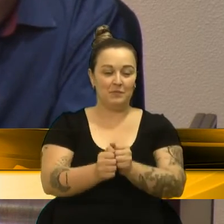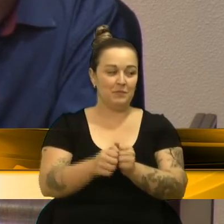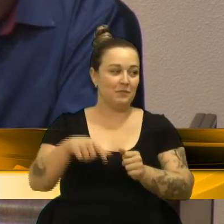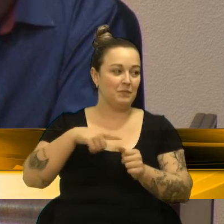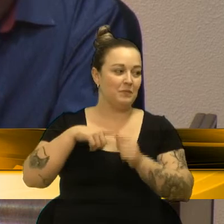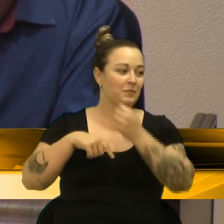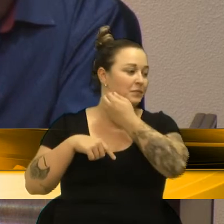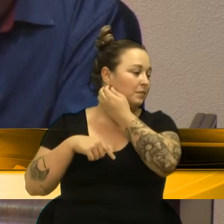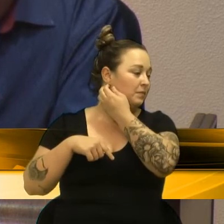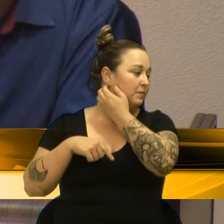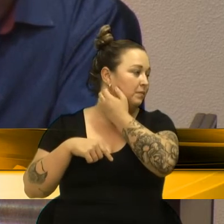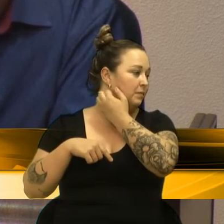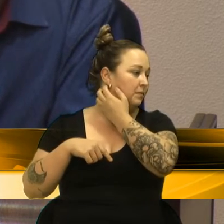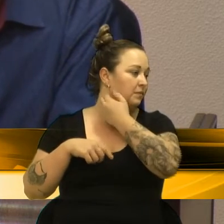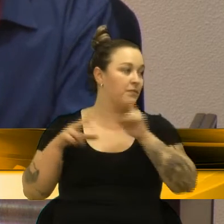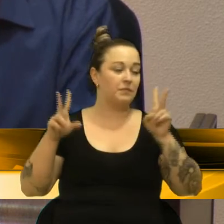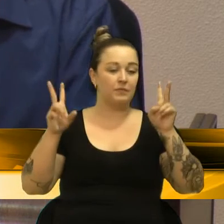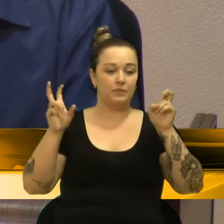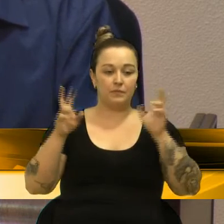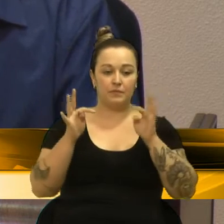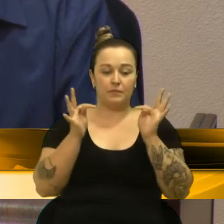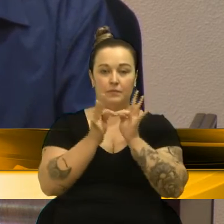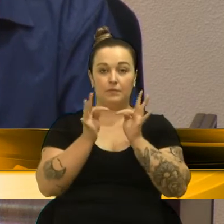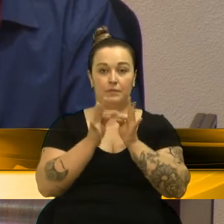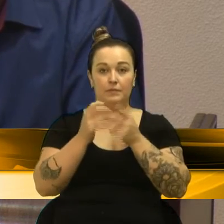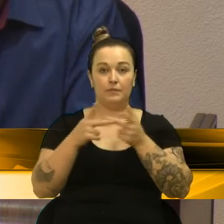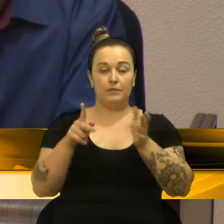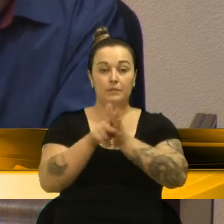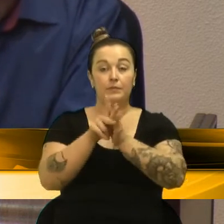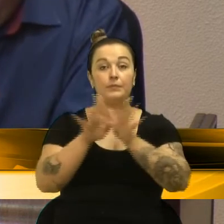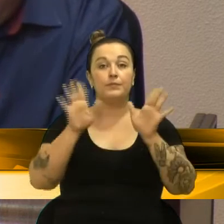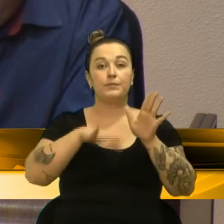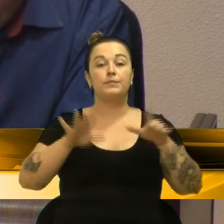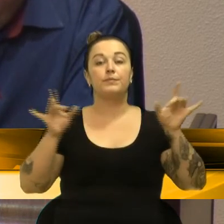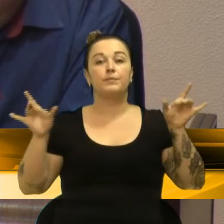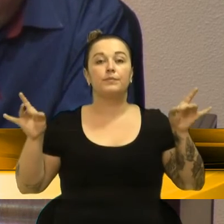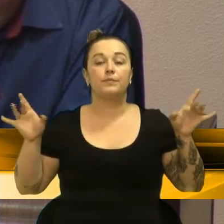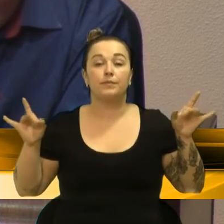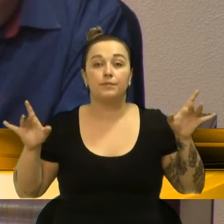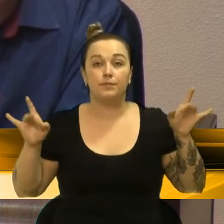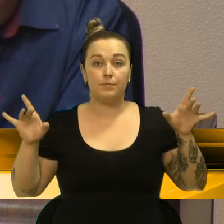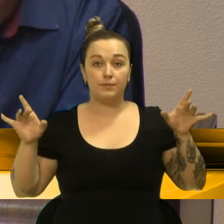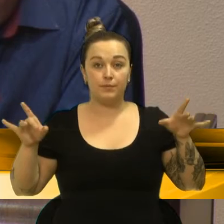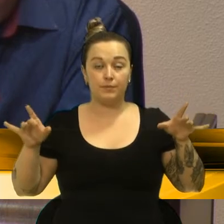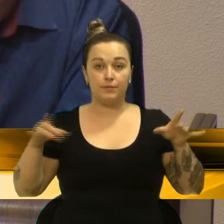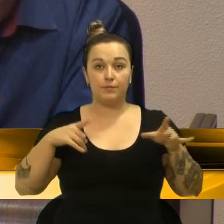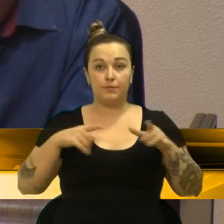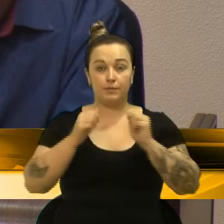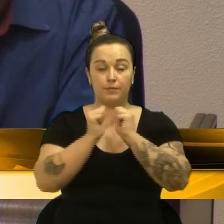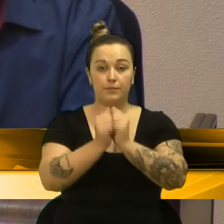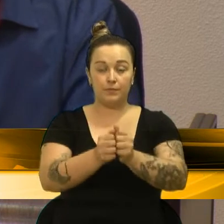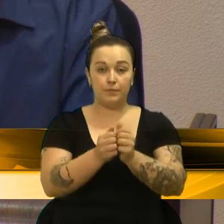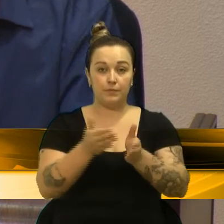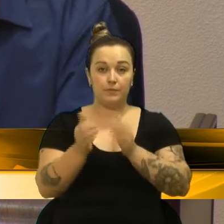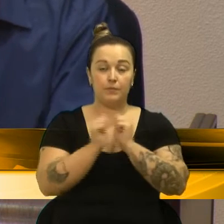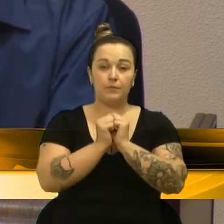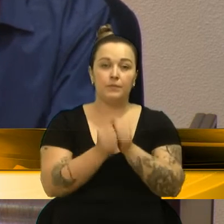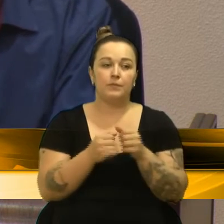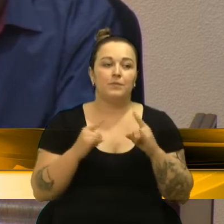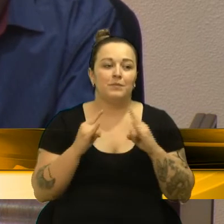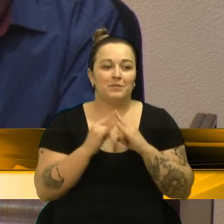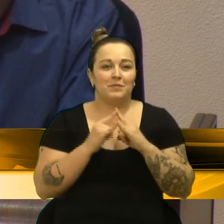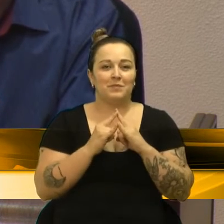técnica, comissão permanente de fiscalização e comissões especiais, essas de caráter temporário, subordinadas ao CMS, que definirá sua